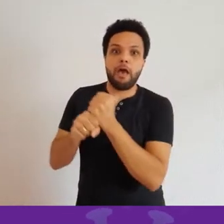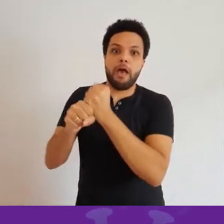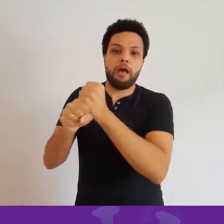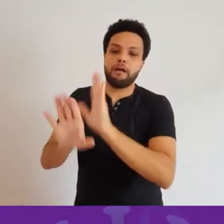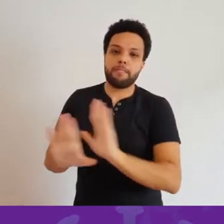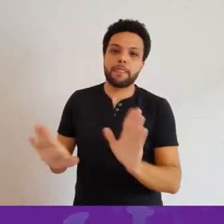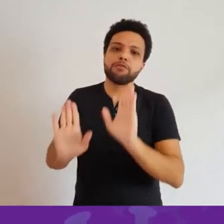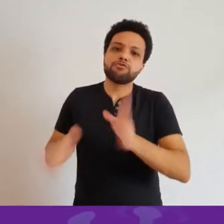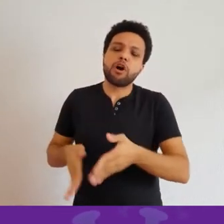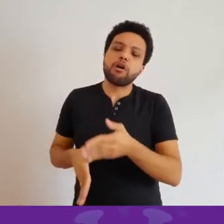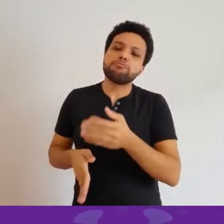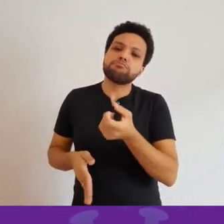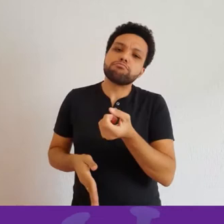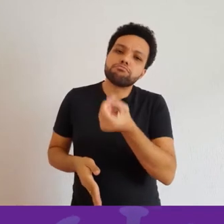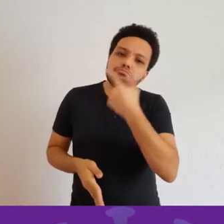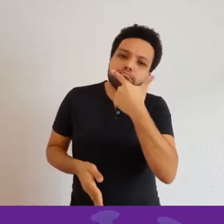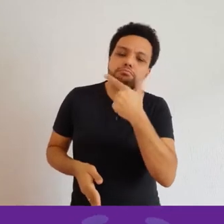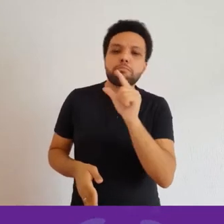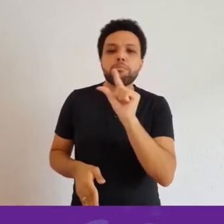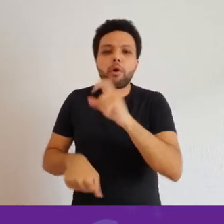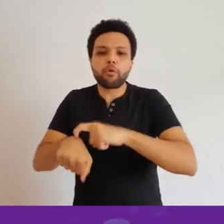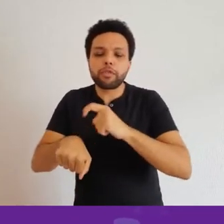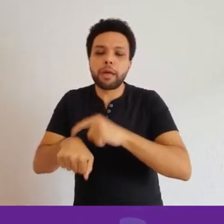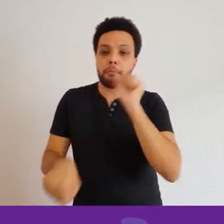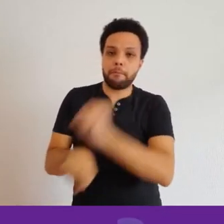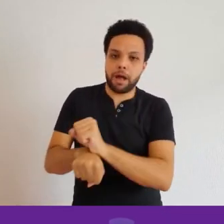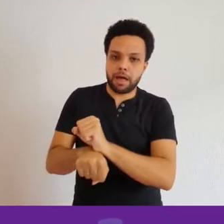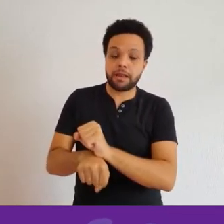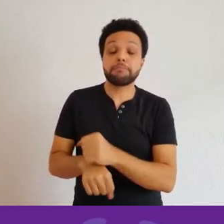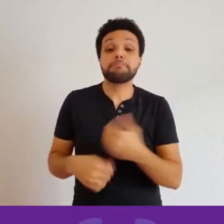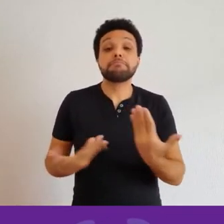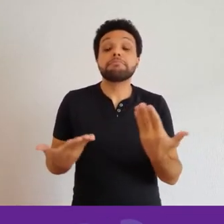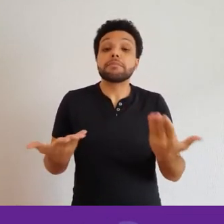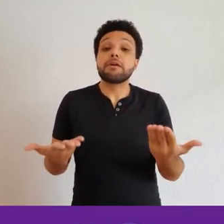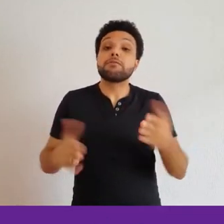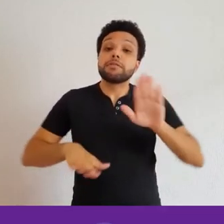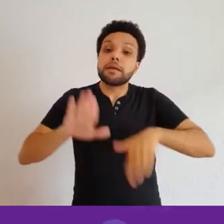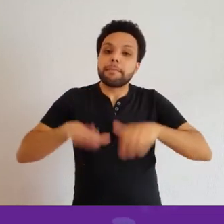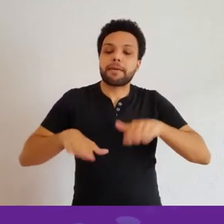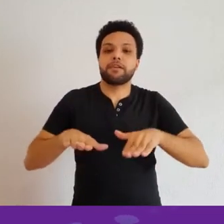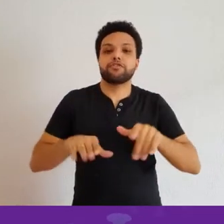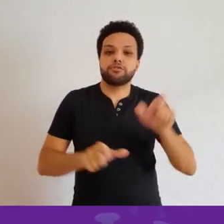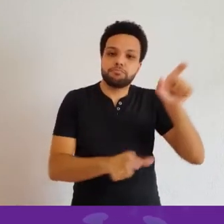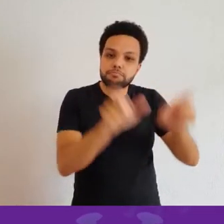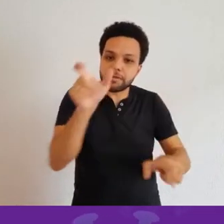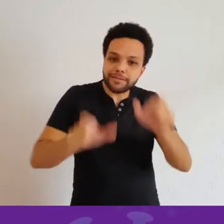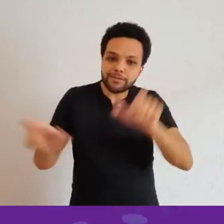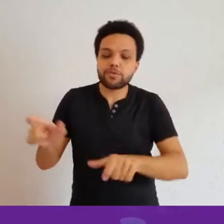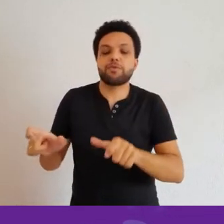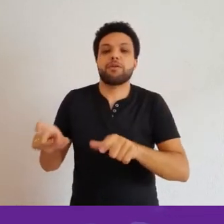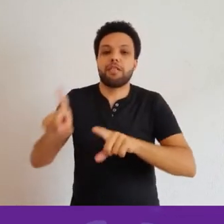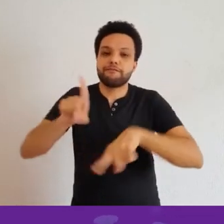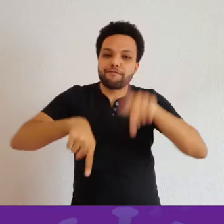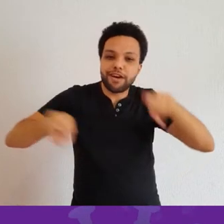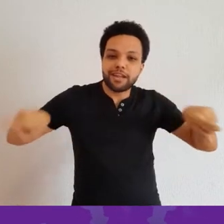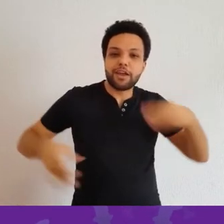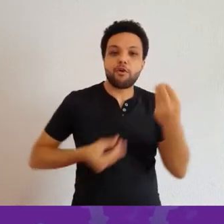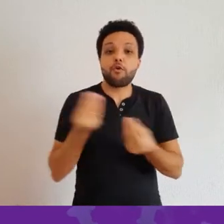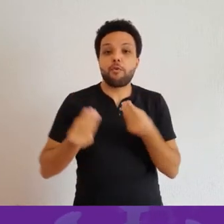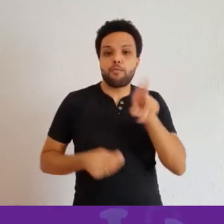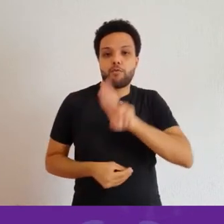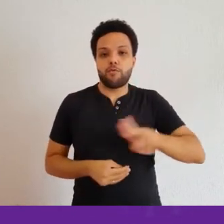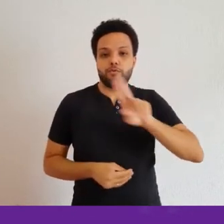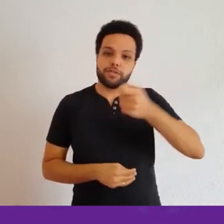uso só temporário já é suficiente e aí então é muito variável a aplicação do corticoide na clínica